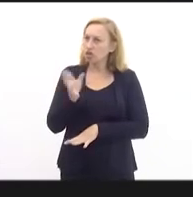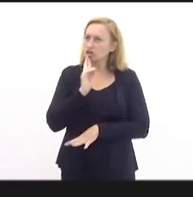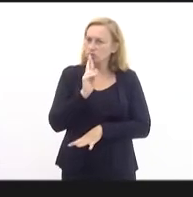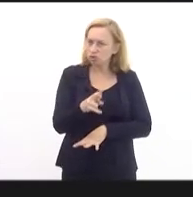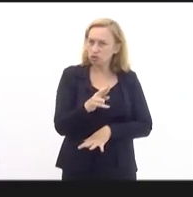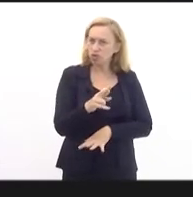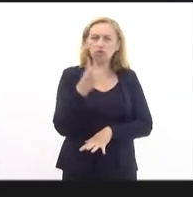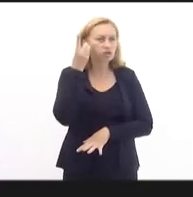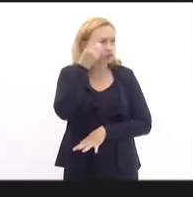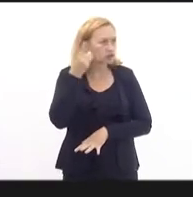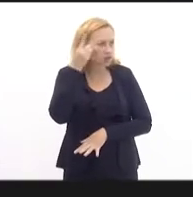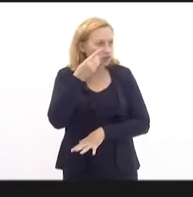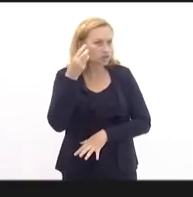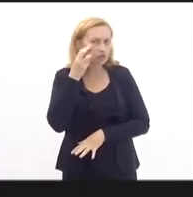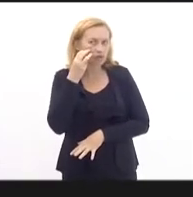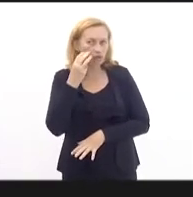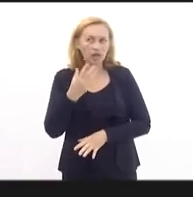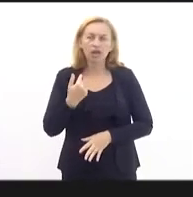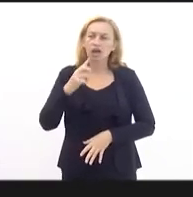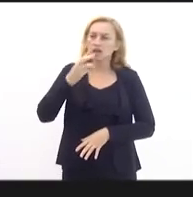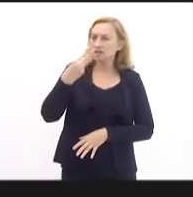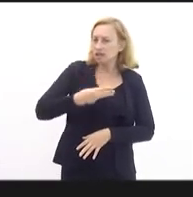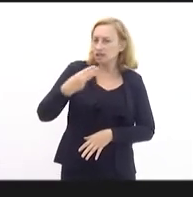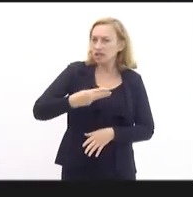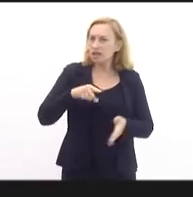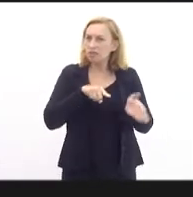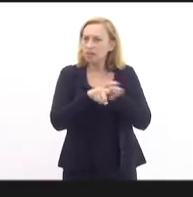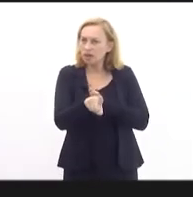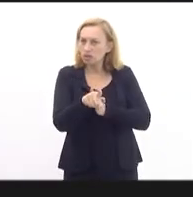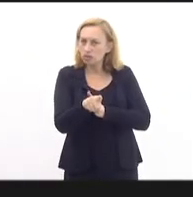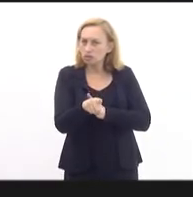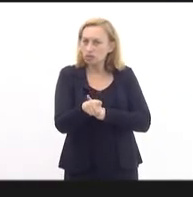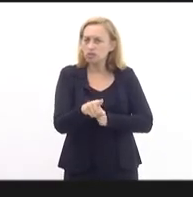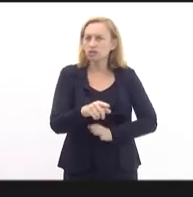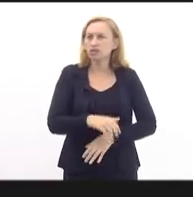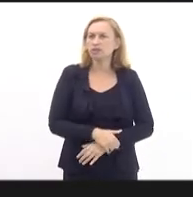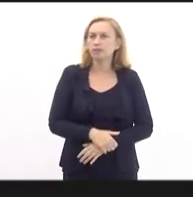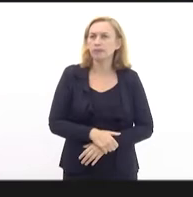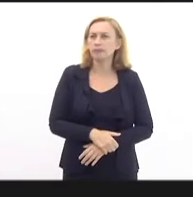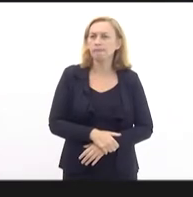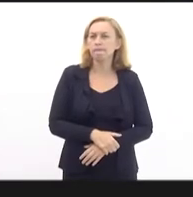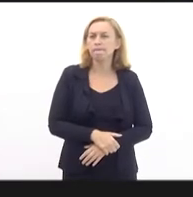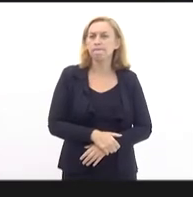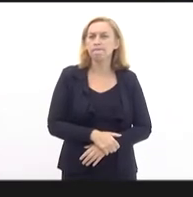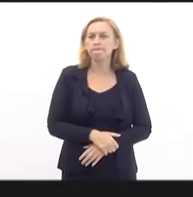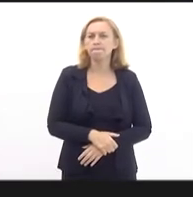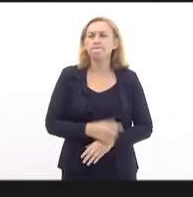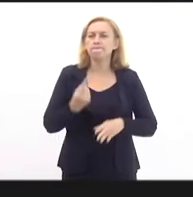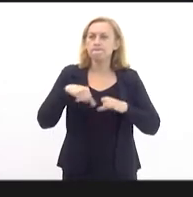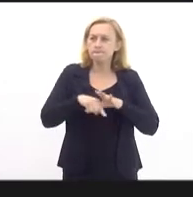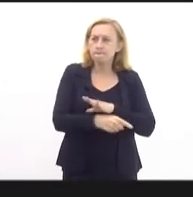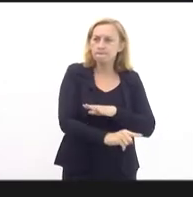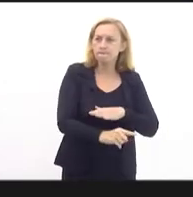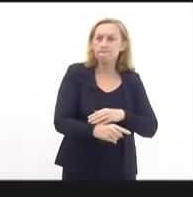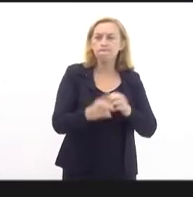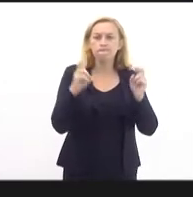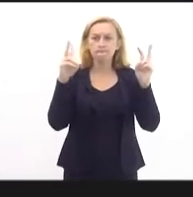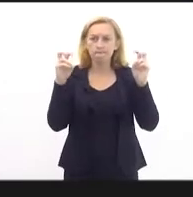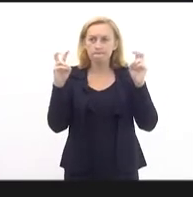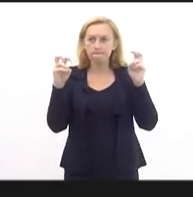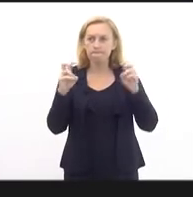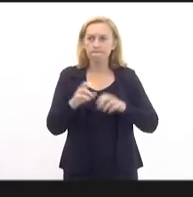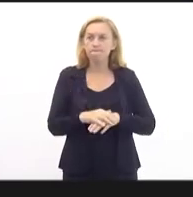ao deputado Valdec. A minha terceira pergunta, porque a gente vai abordar com muita profundidade